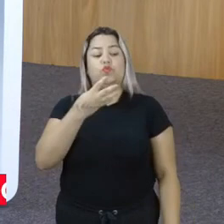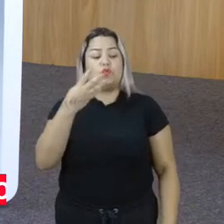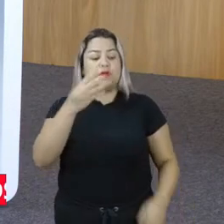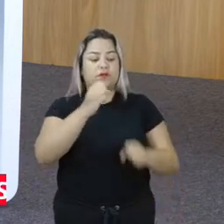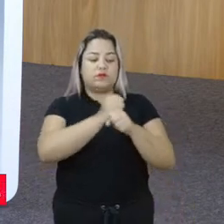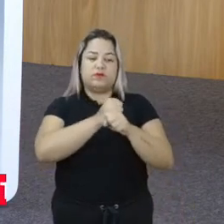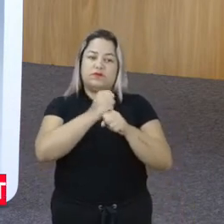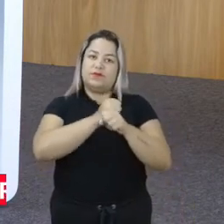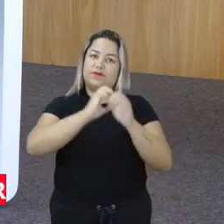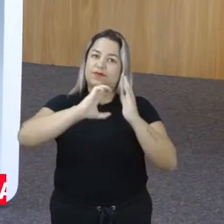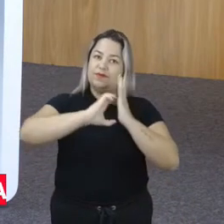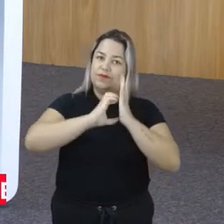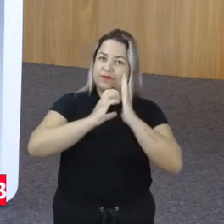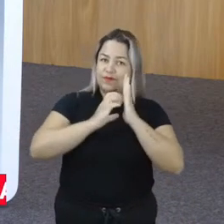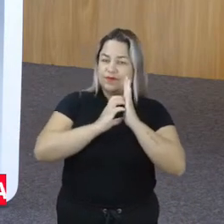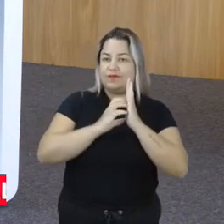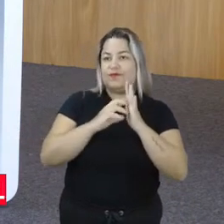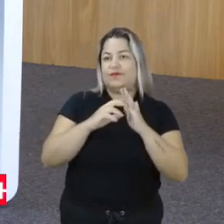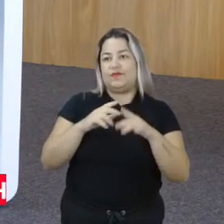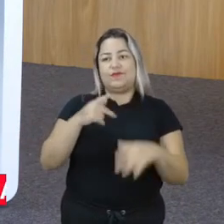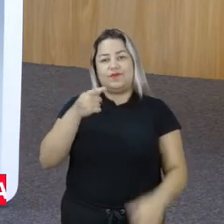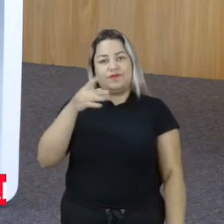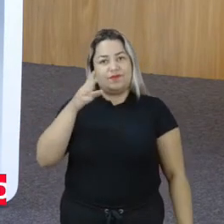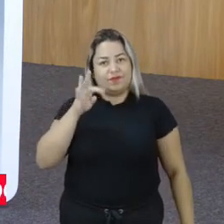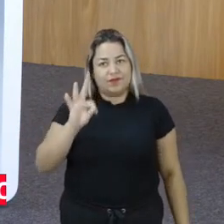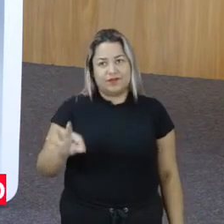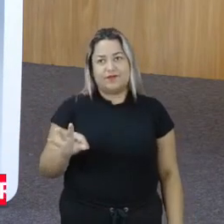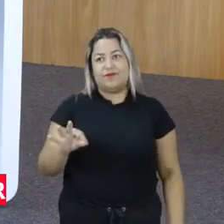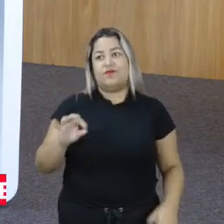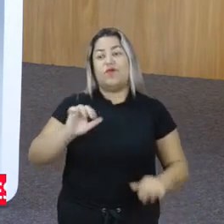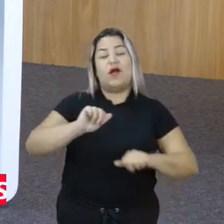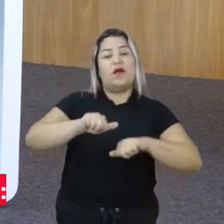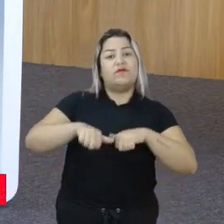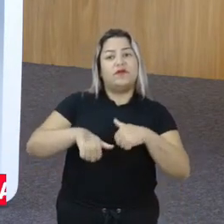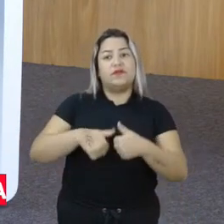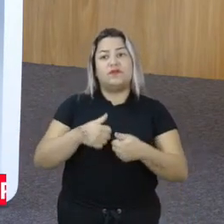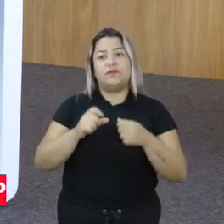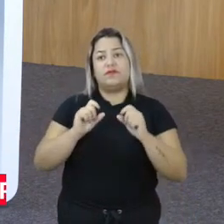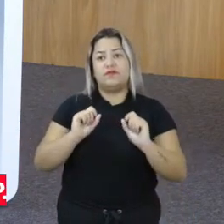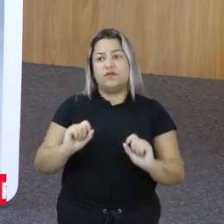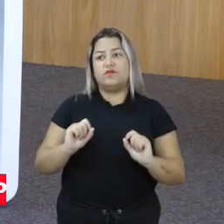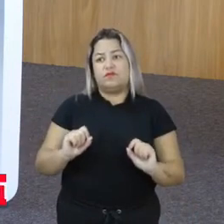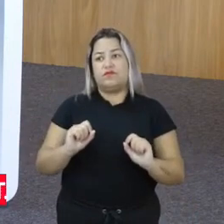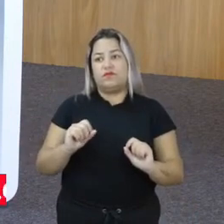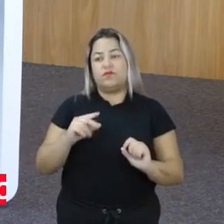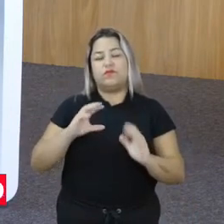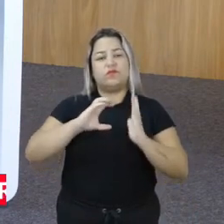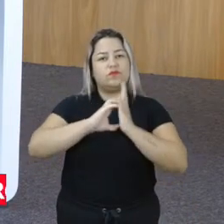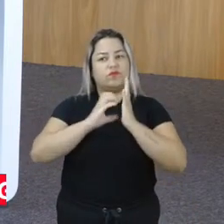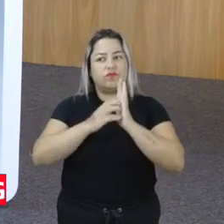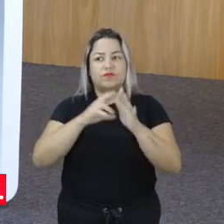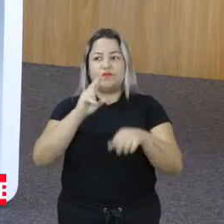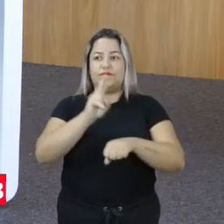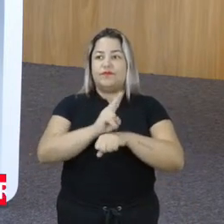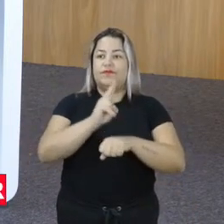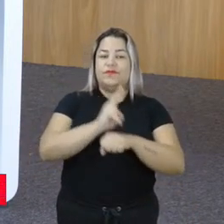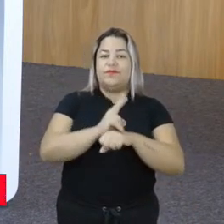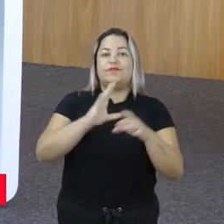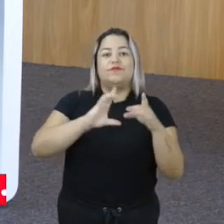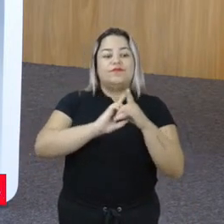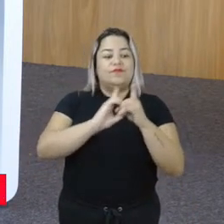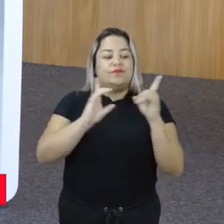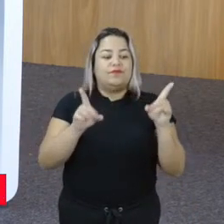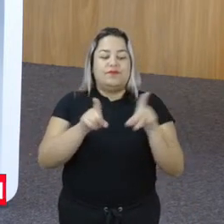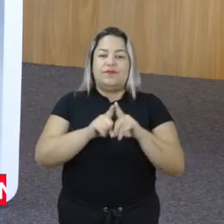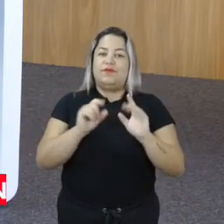44 anos do Partido dos Trabalhadores e das Trabalhadoras. Eu queria a sua avaliação da dimensão do partido na defesa da democracia